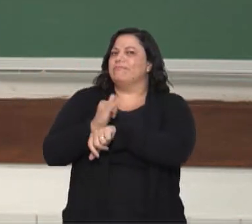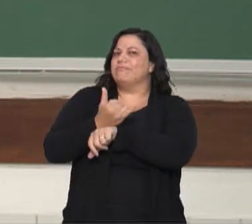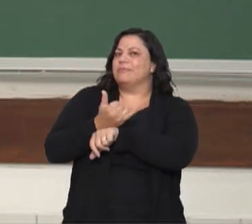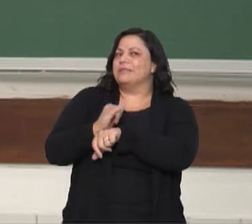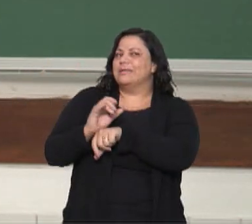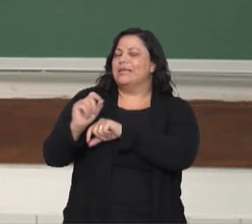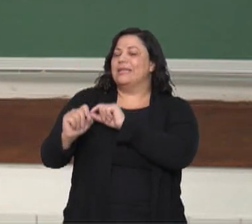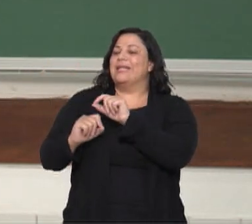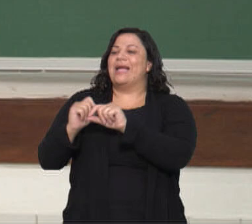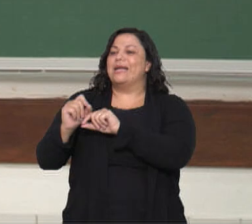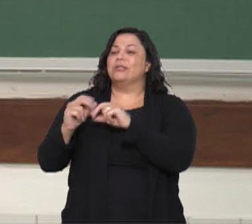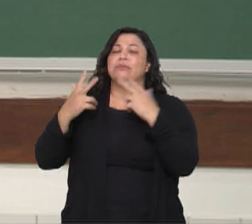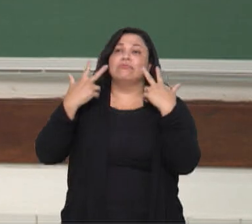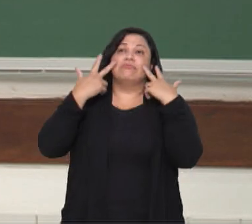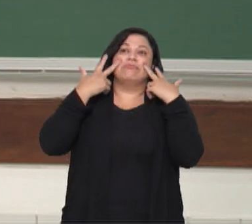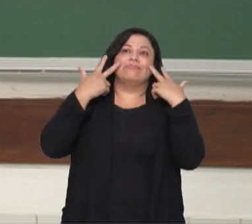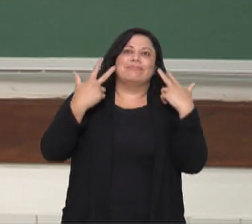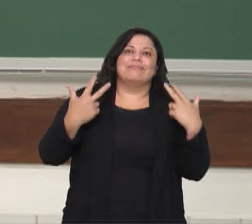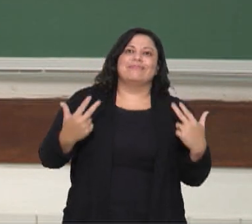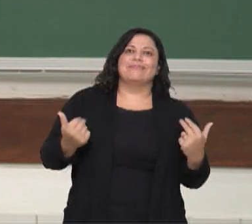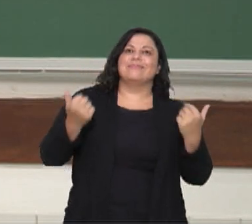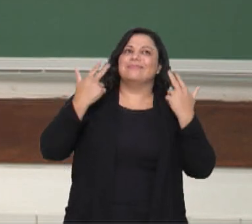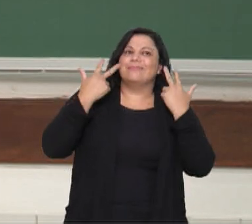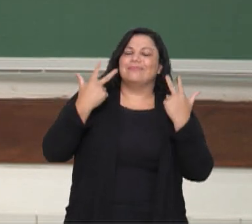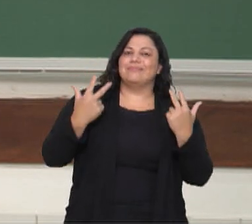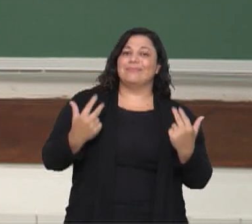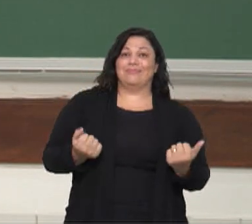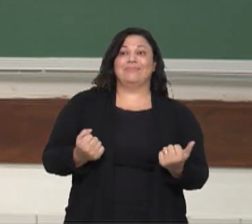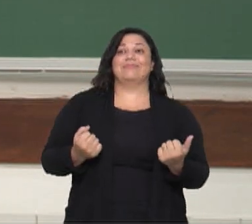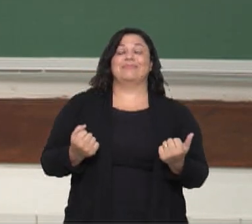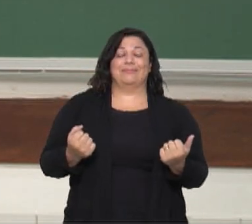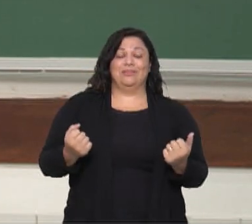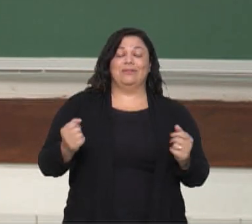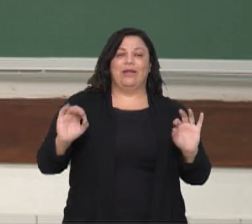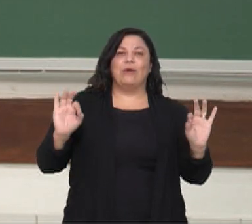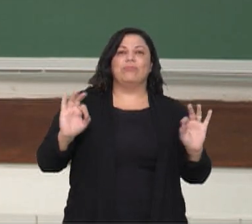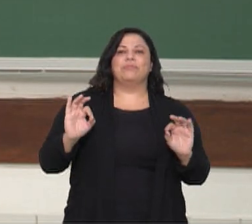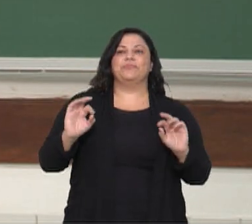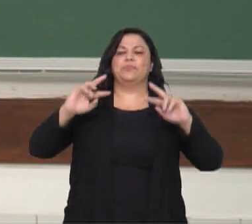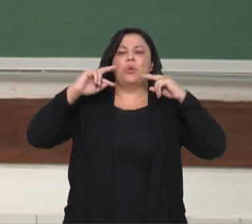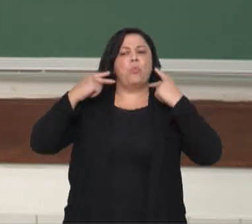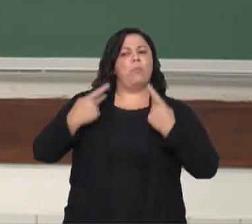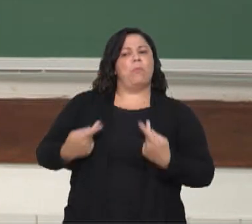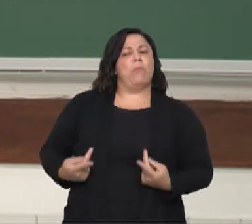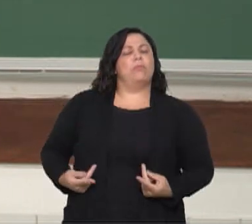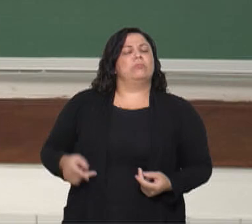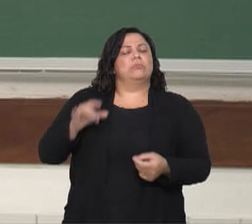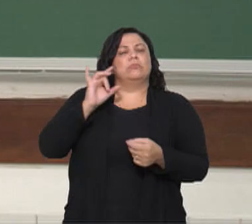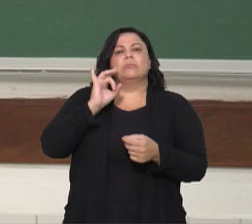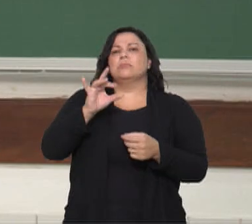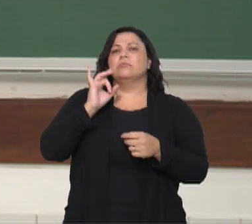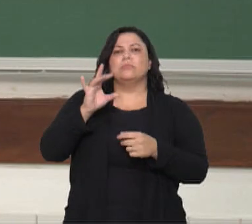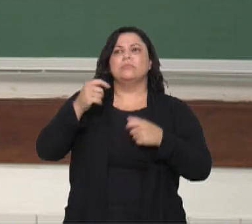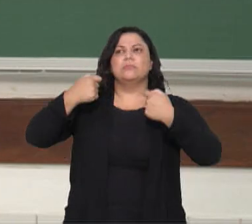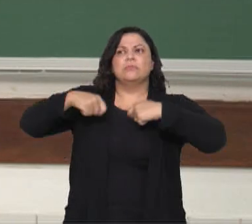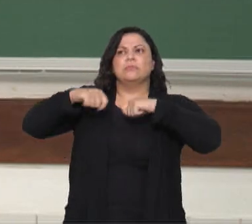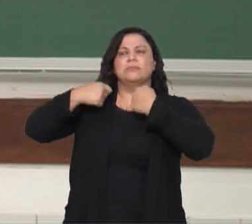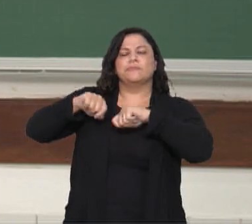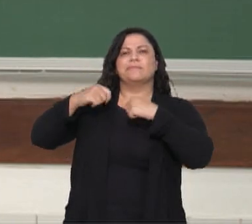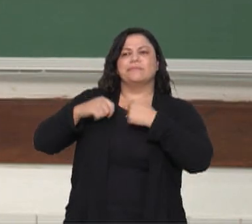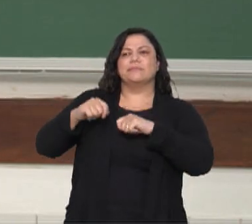adubagem natural, sem a interferência humana. A interferência humana entra na hora que o homem precisava